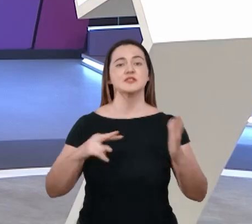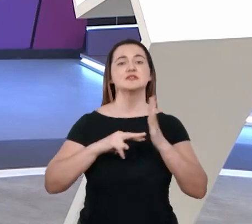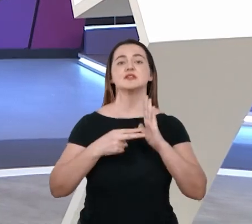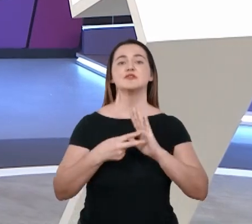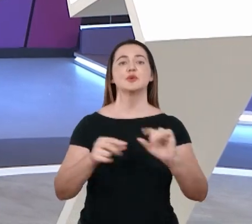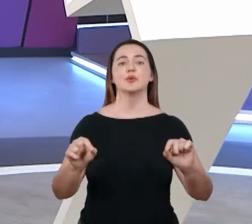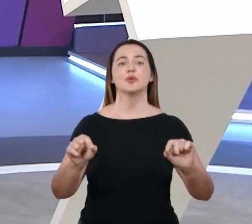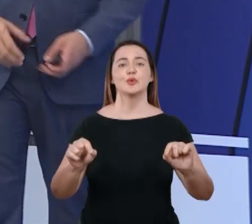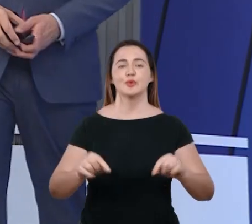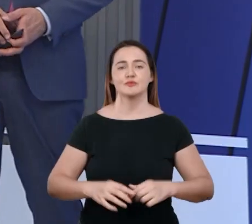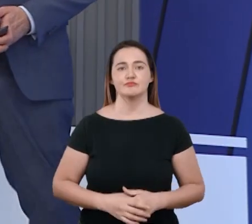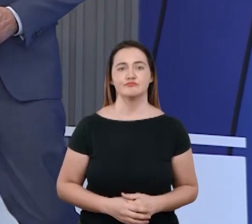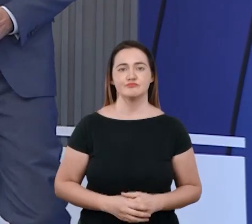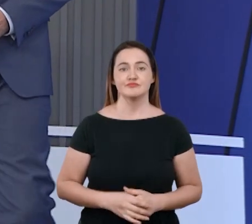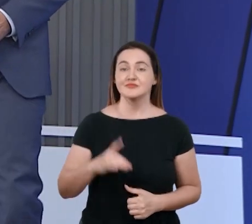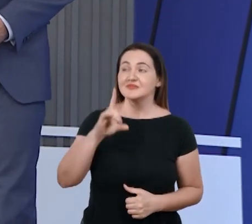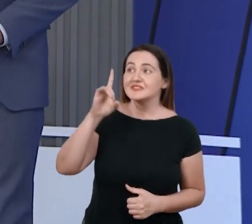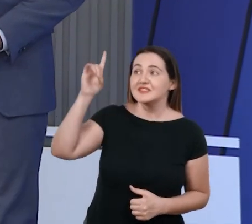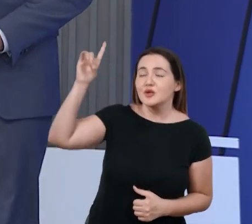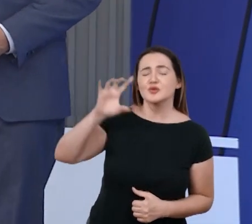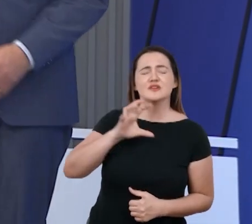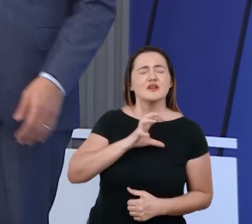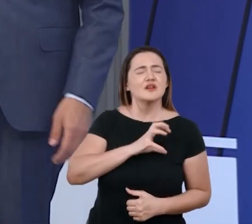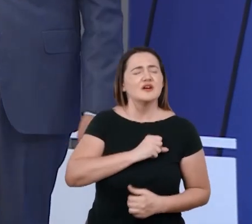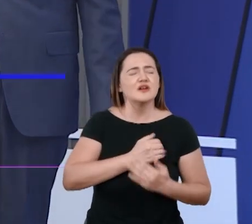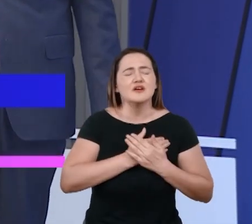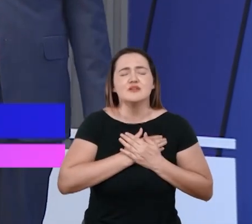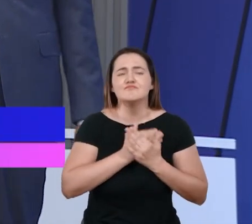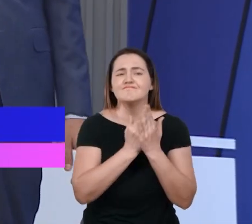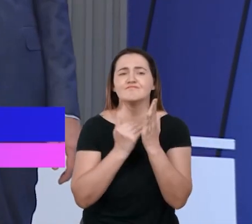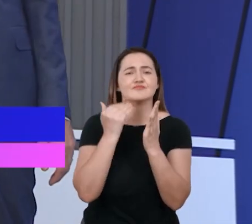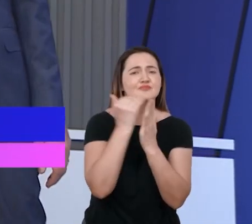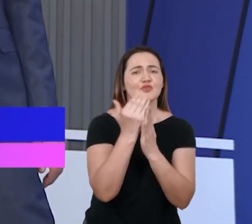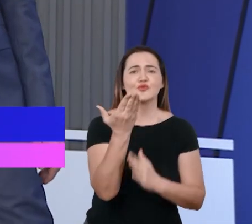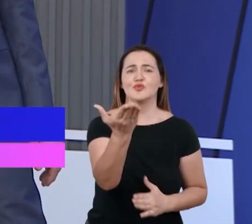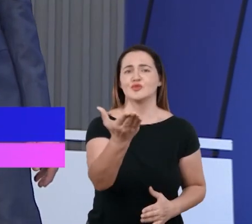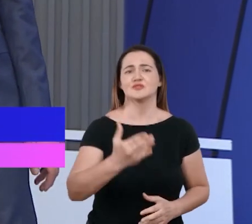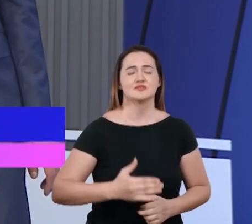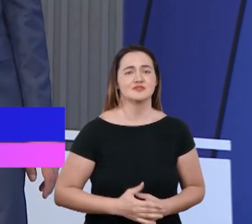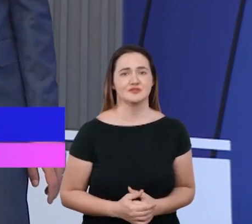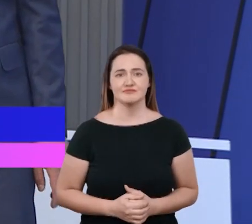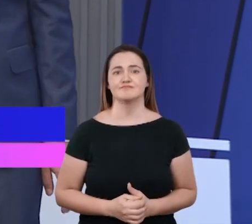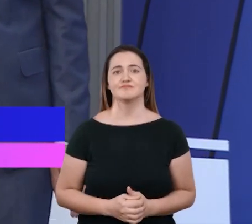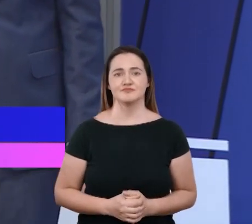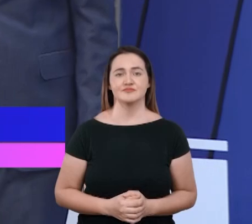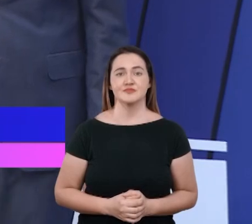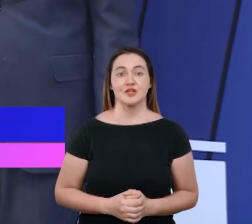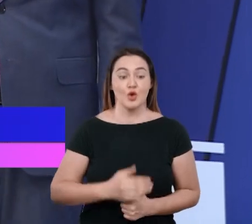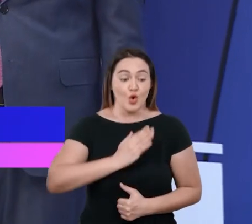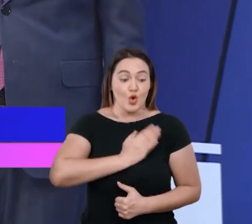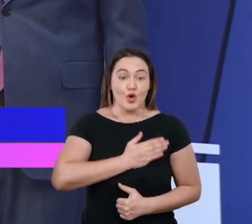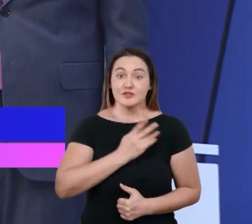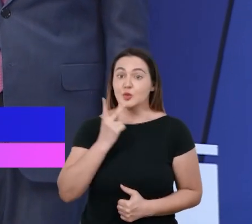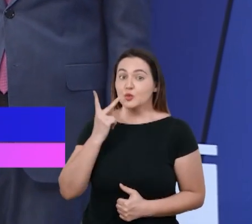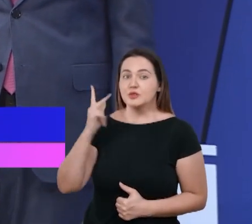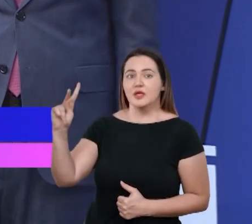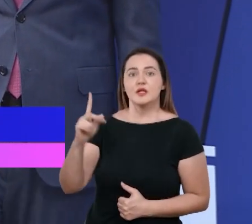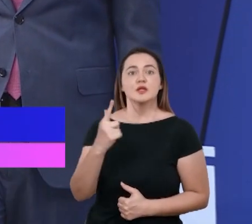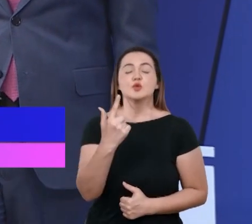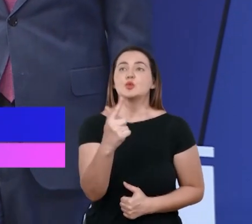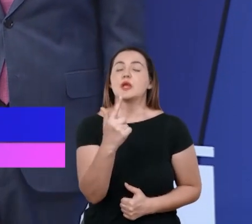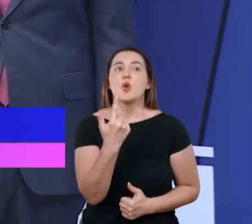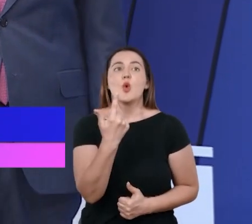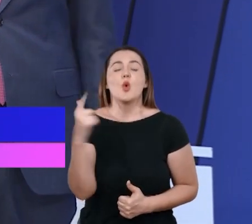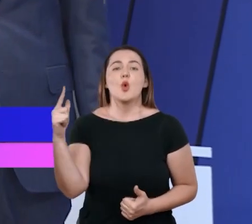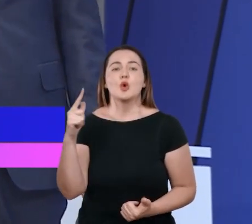manifesta. Ou seja, Deus, Ele te ama tanto, tanto, tanto, que no coração